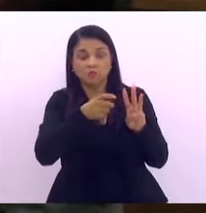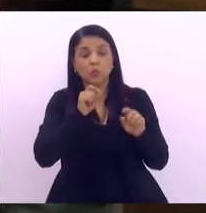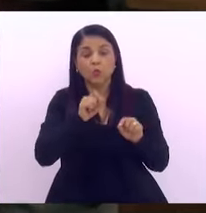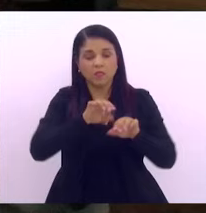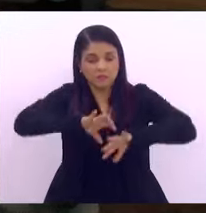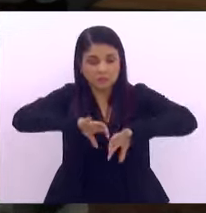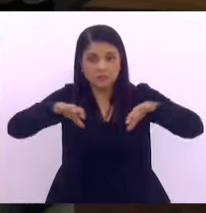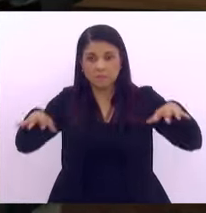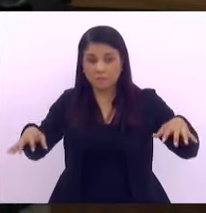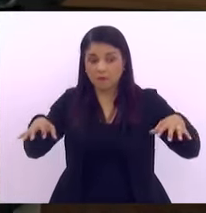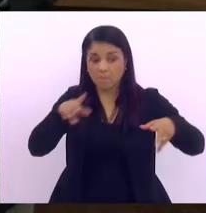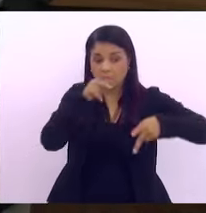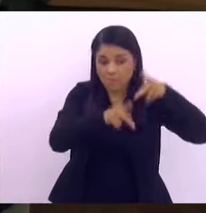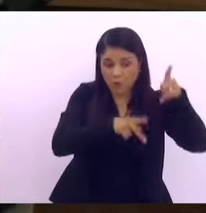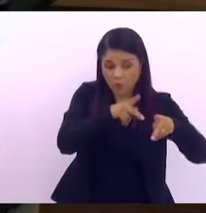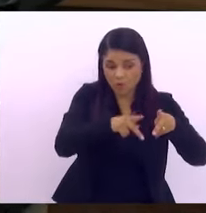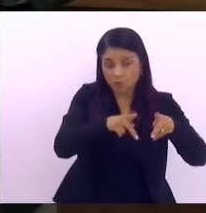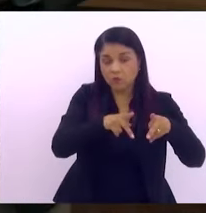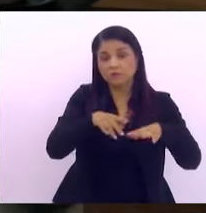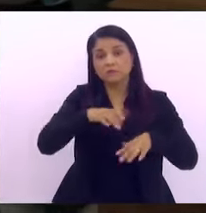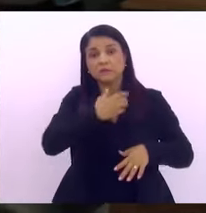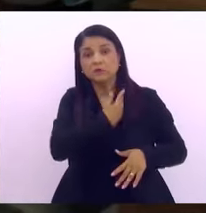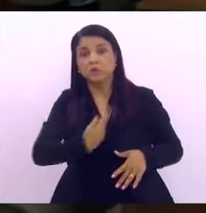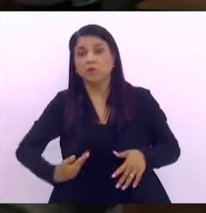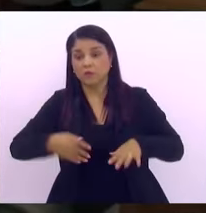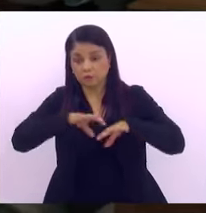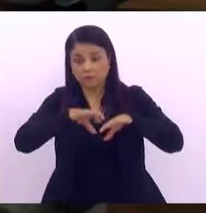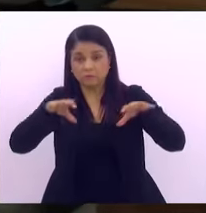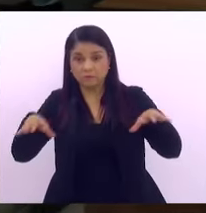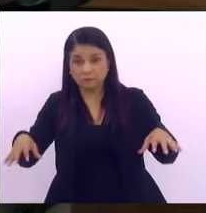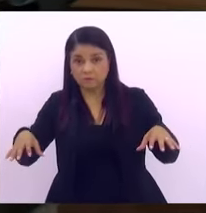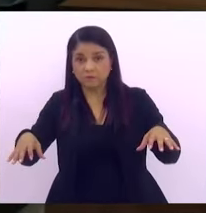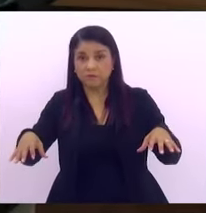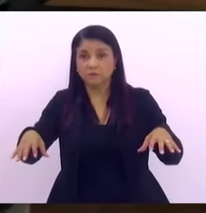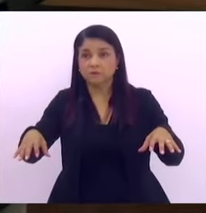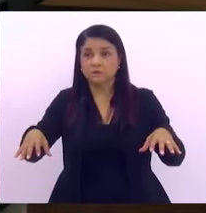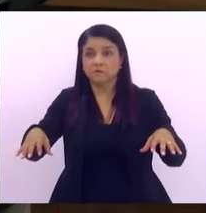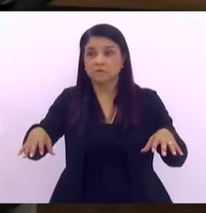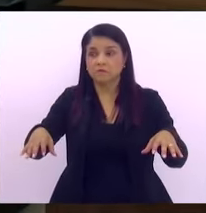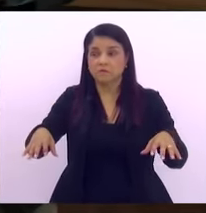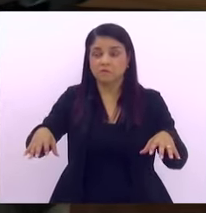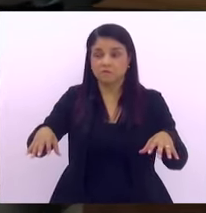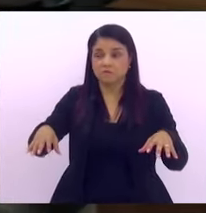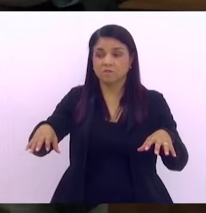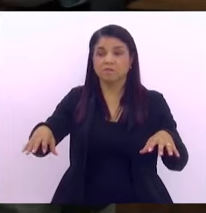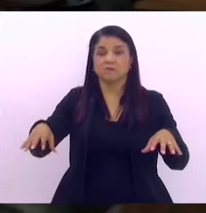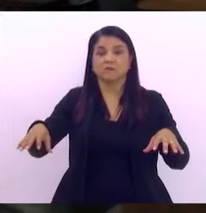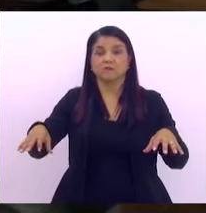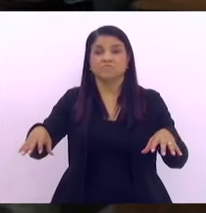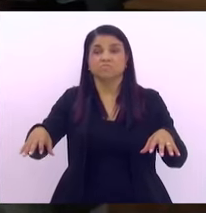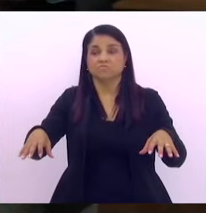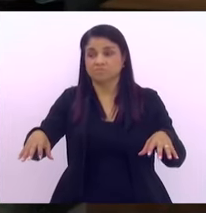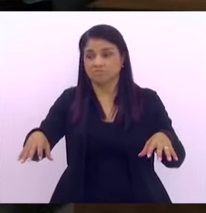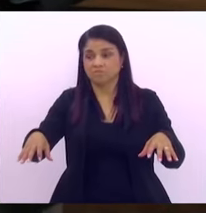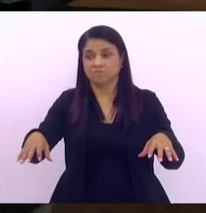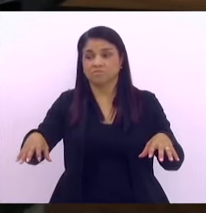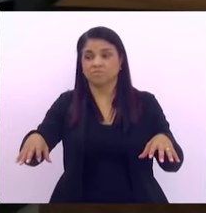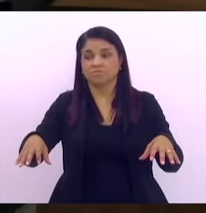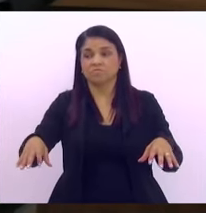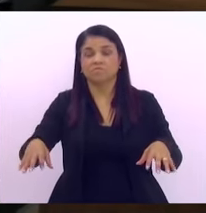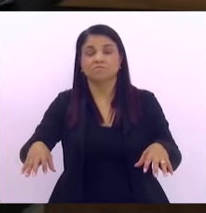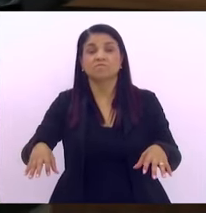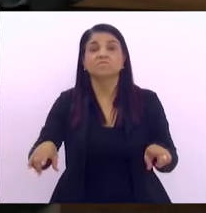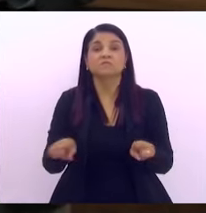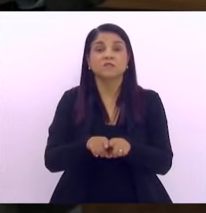povo. Um povo nunca pode ser massacrado. Os governos podem e devem ser criticados, até enfaticamente. Então, queria deixar